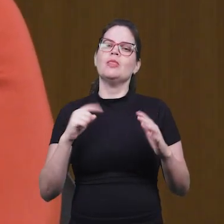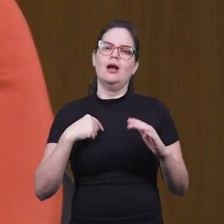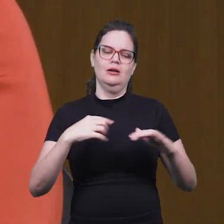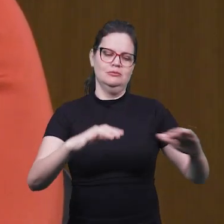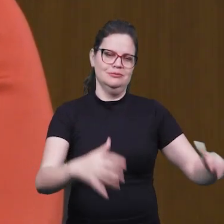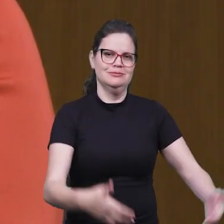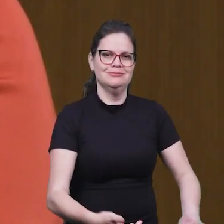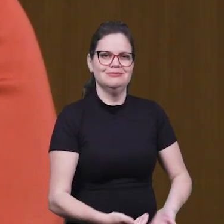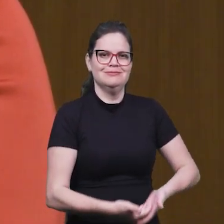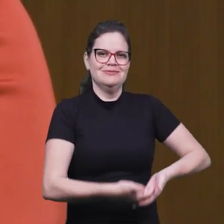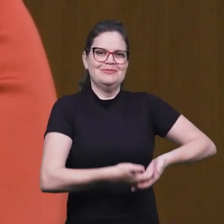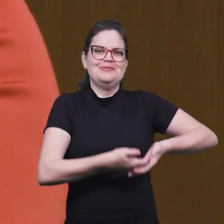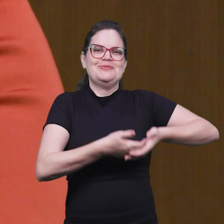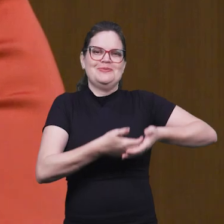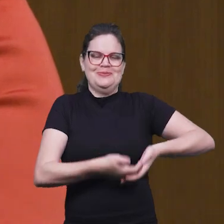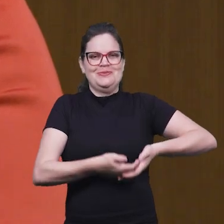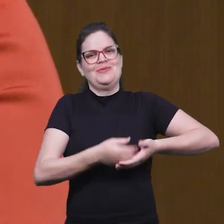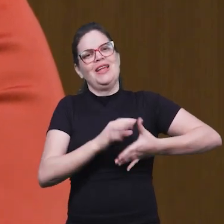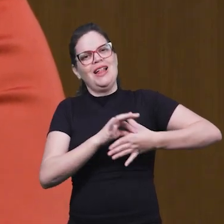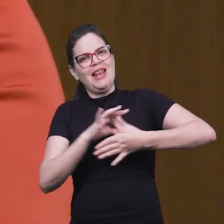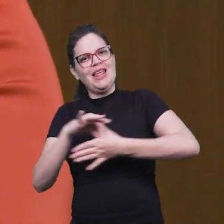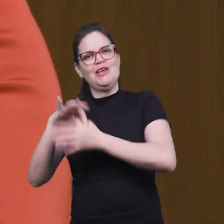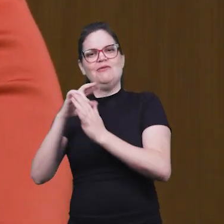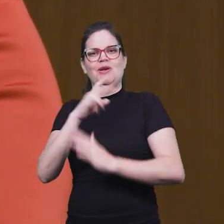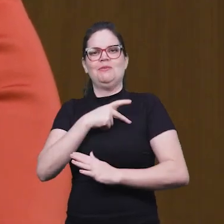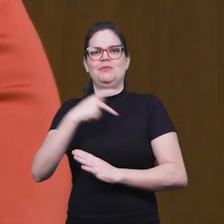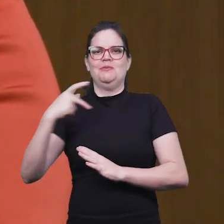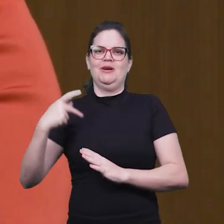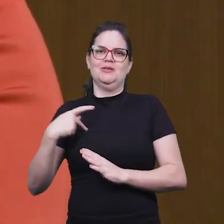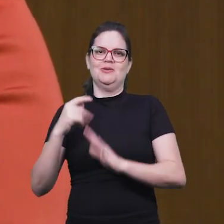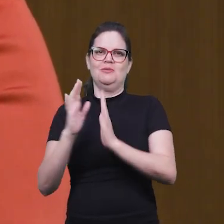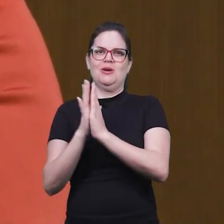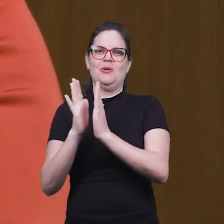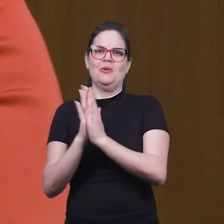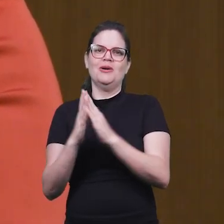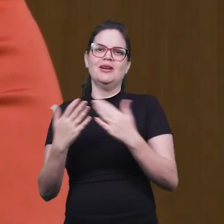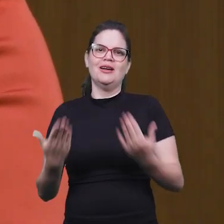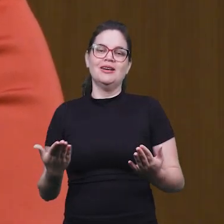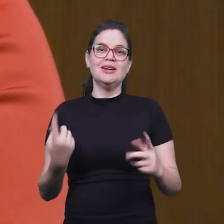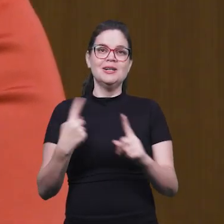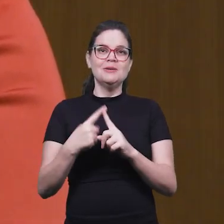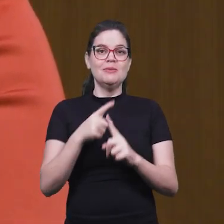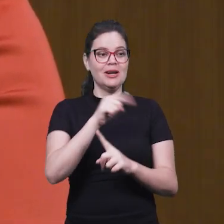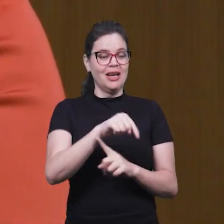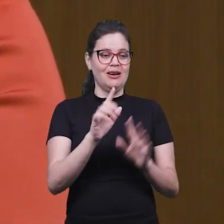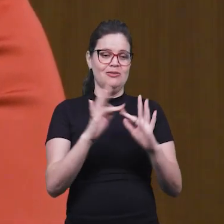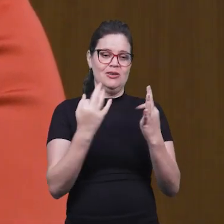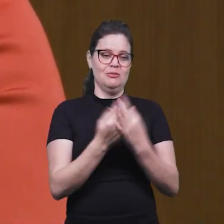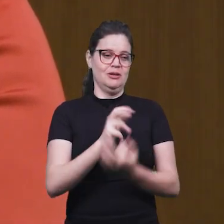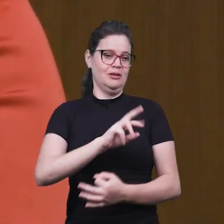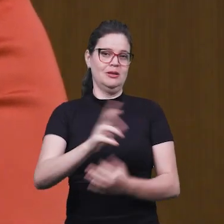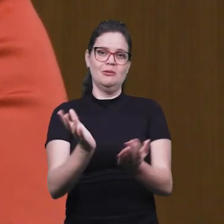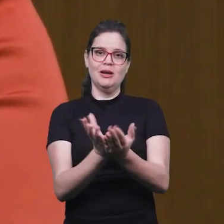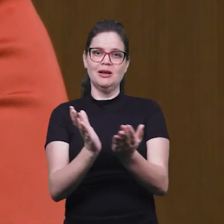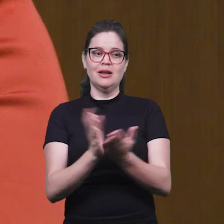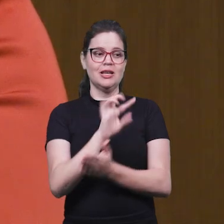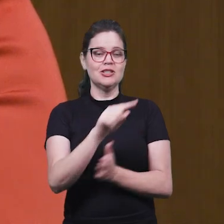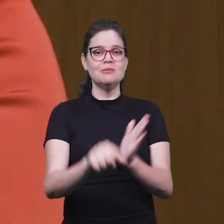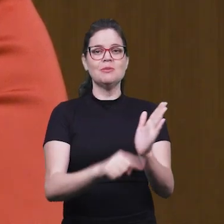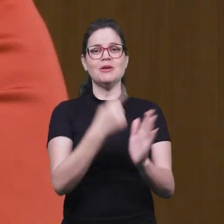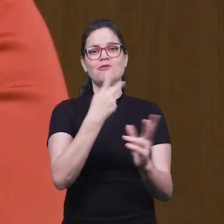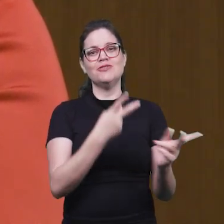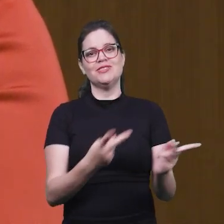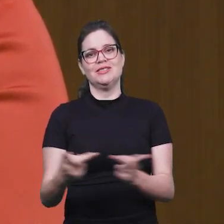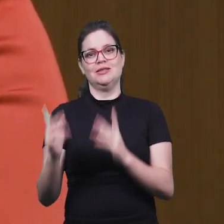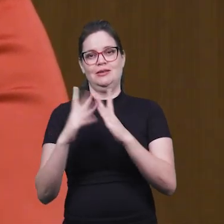lá para o pastor orar. Estava visitando uma família que não era evangélica. Então, outra vez